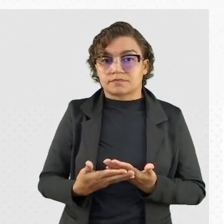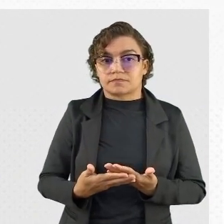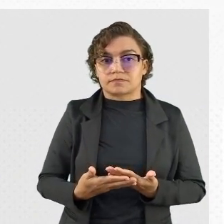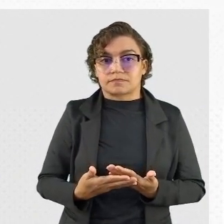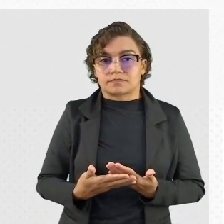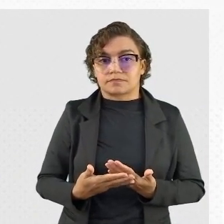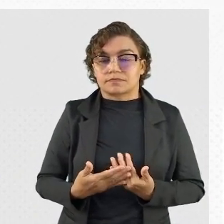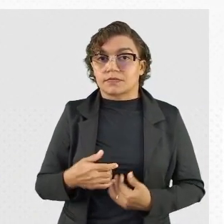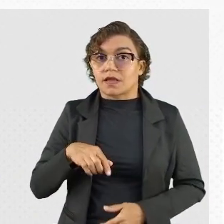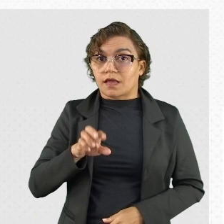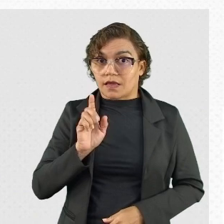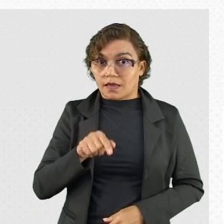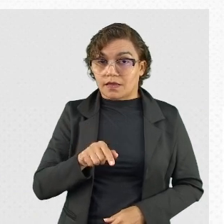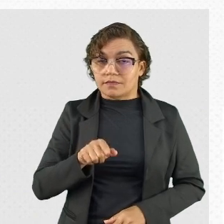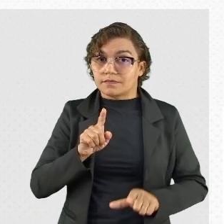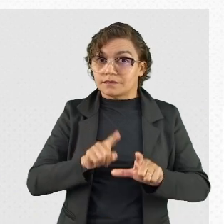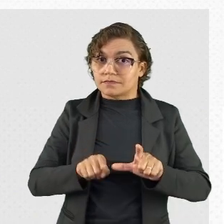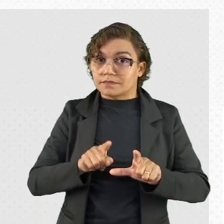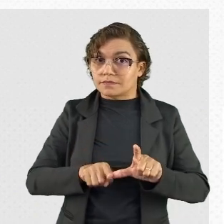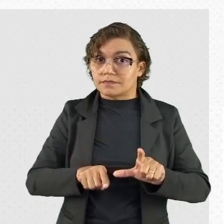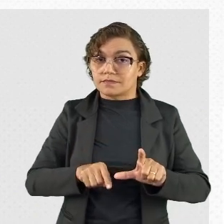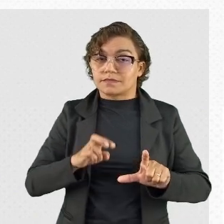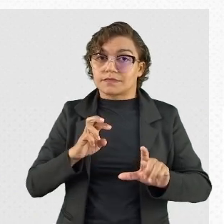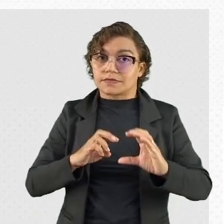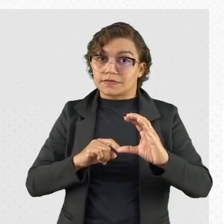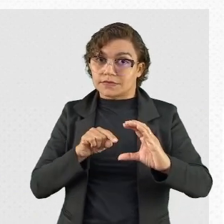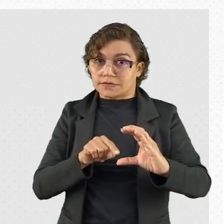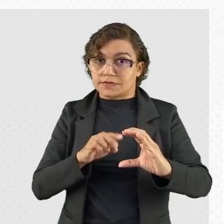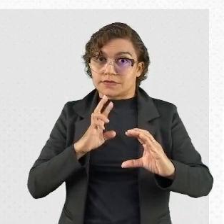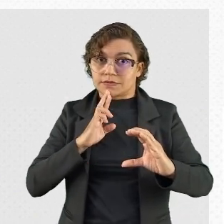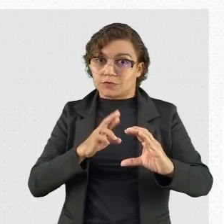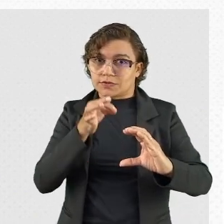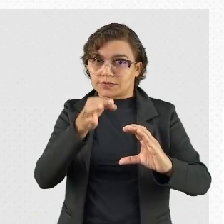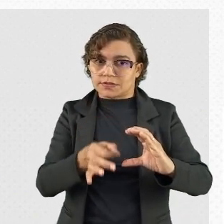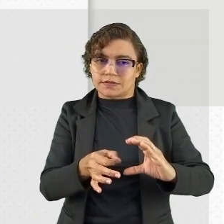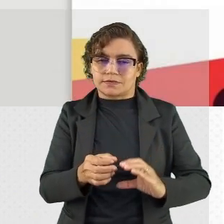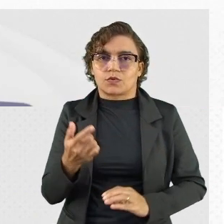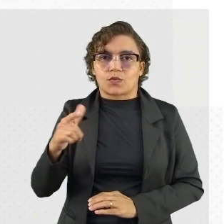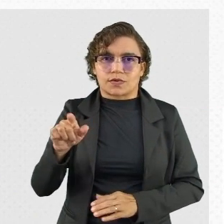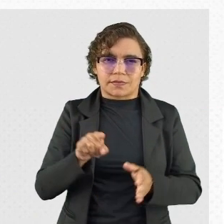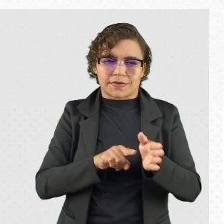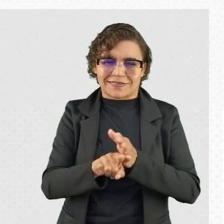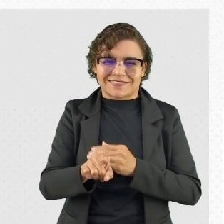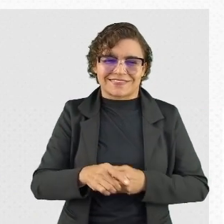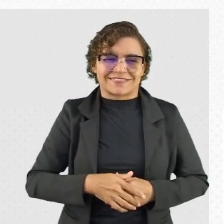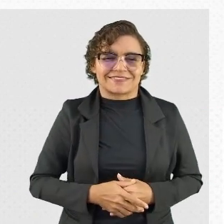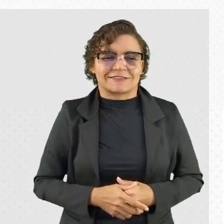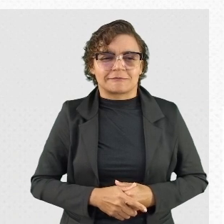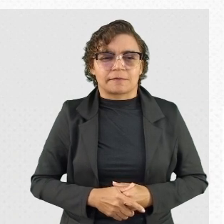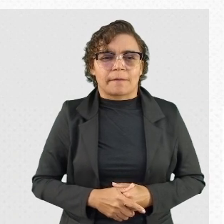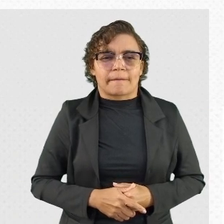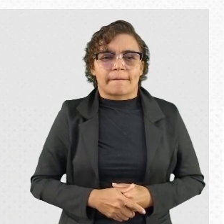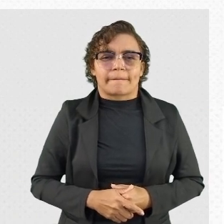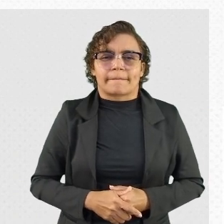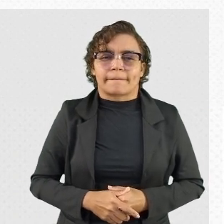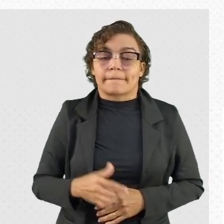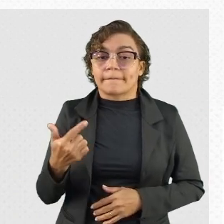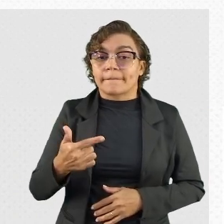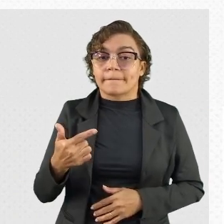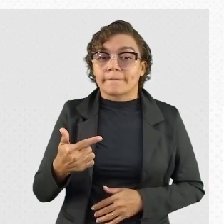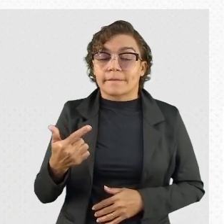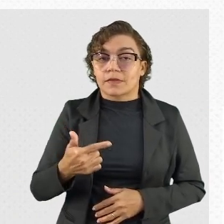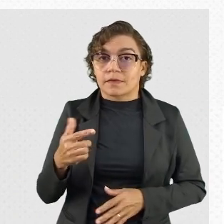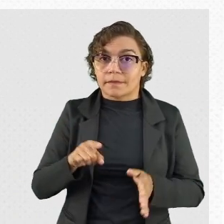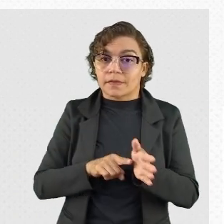a alternativa correta é a letra C, beleza? Vamos para mais uma questão. Essa nossa segunda questão